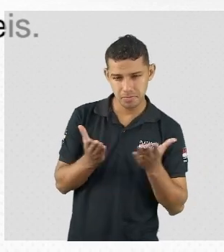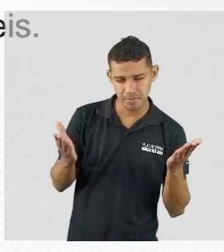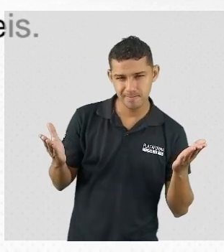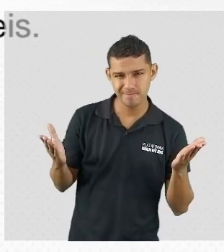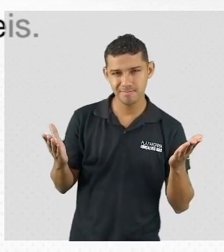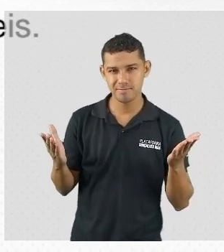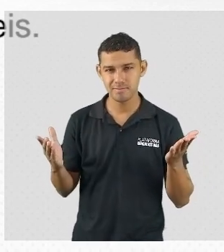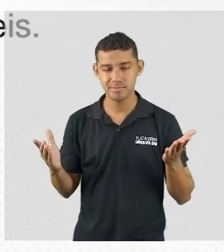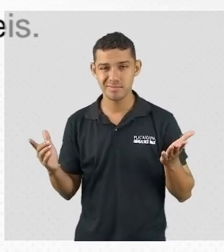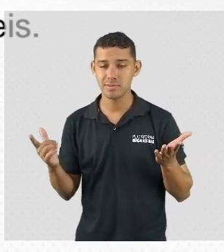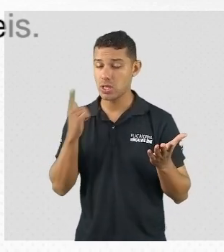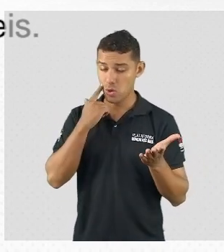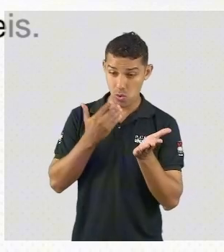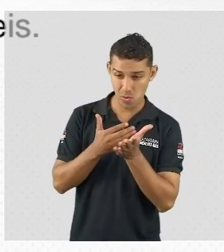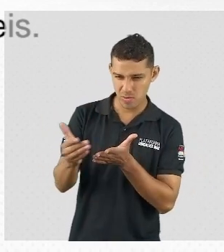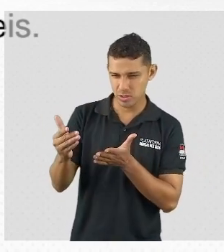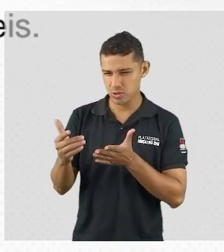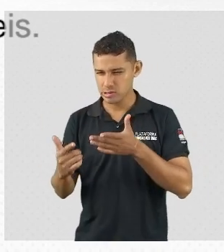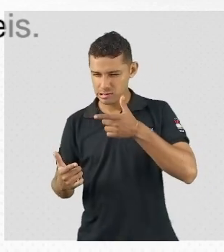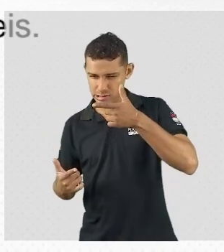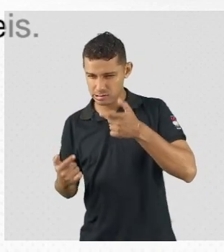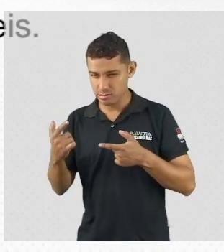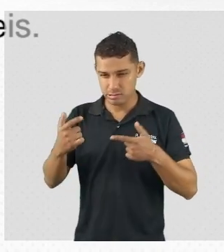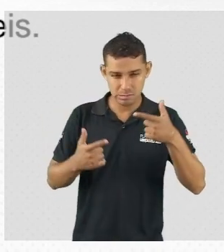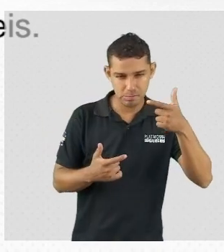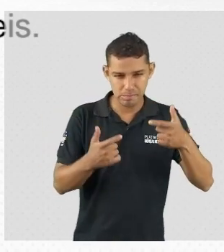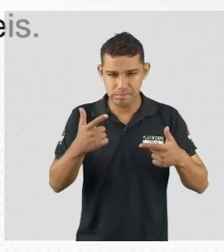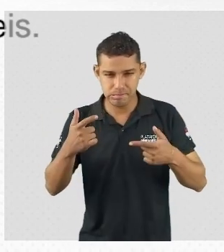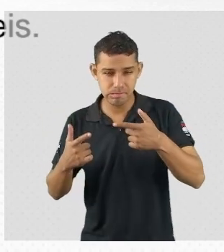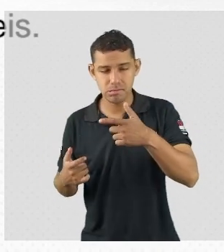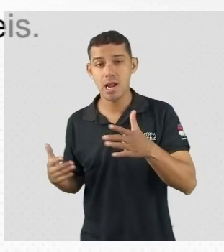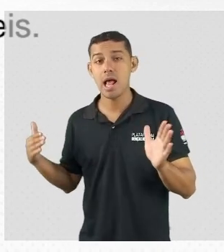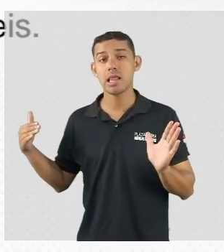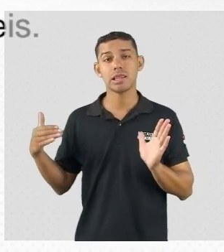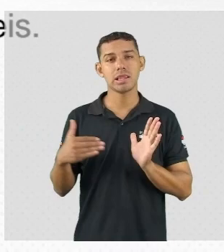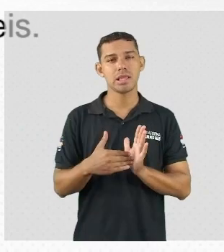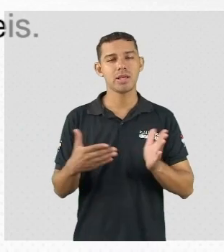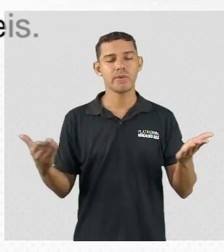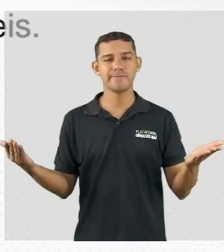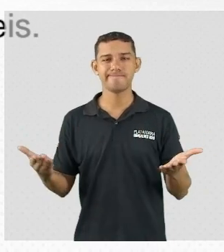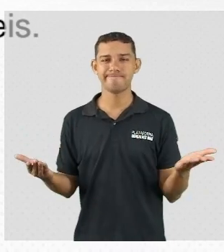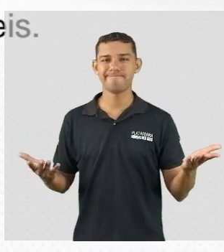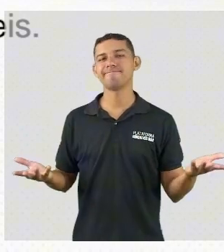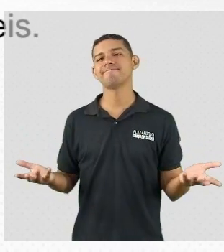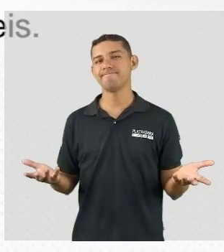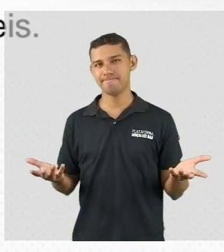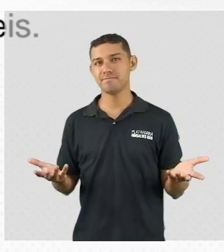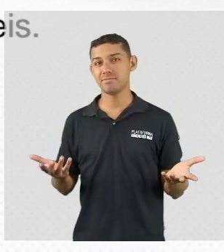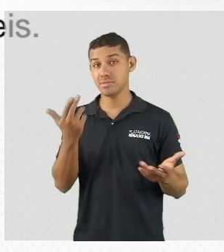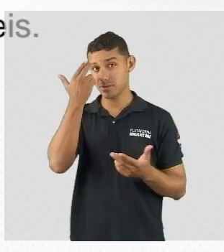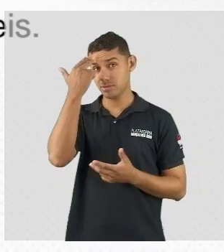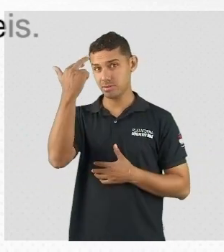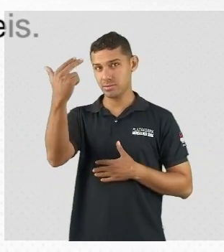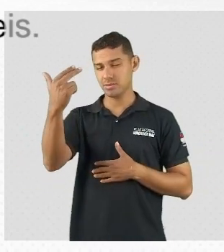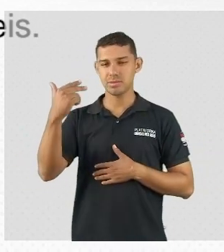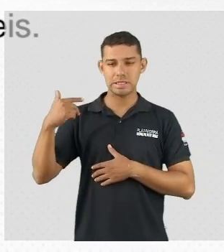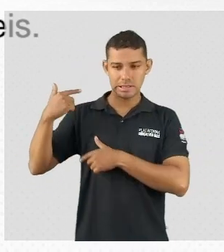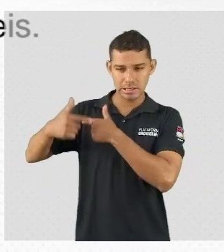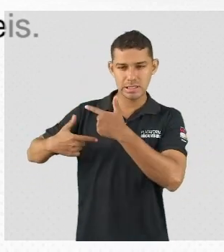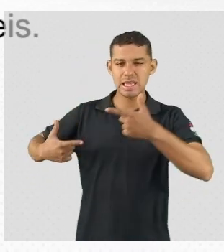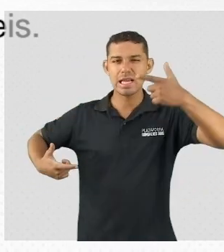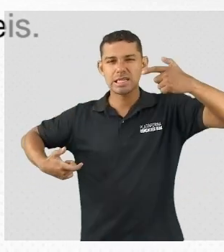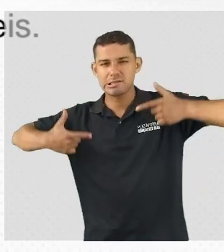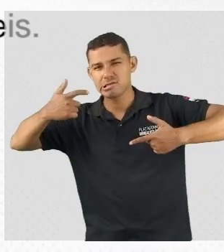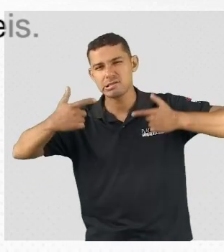aí começou algo que até hoje, né, está aí em voga dentro da história da humanidade, que são as